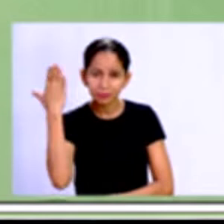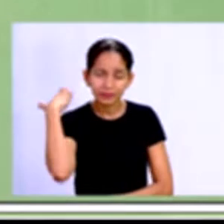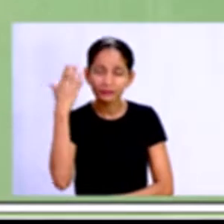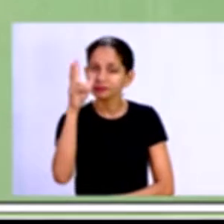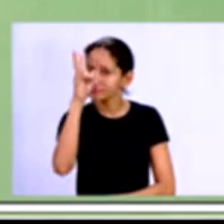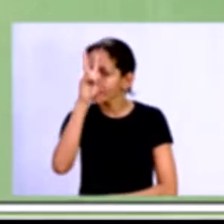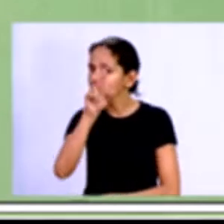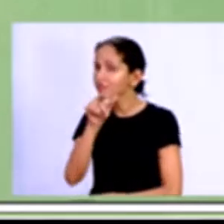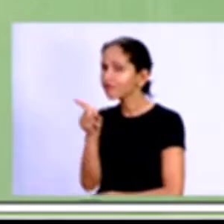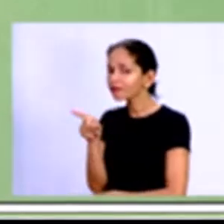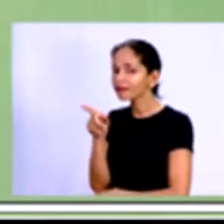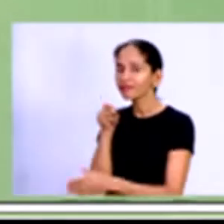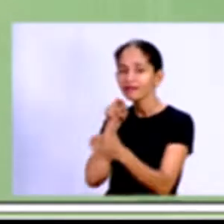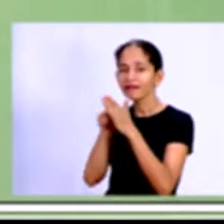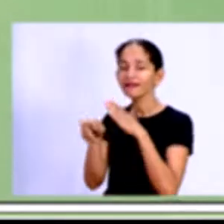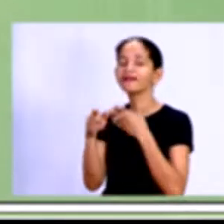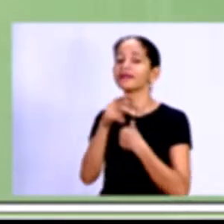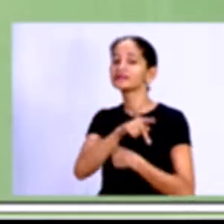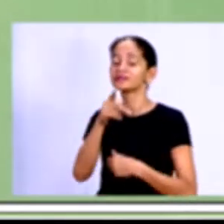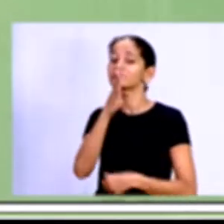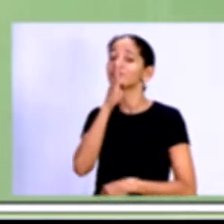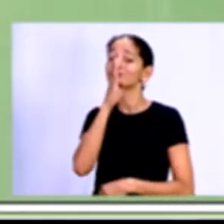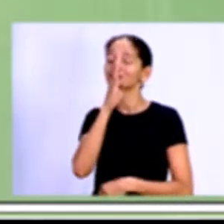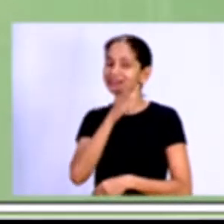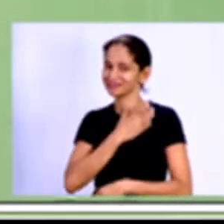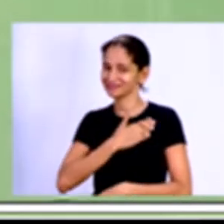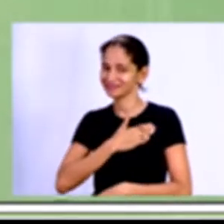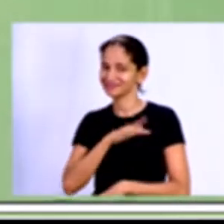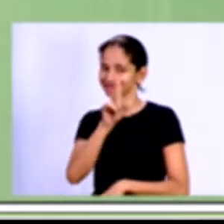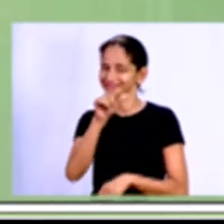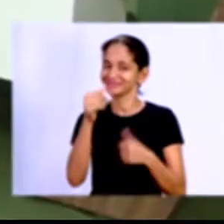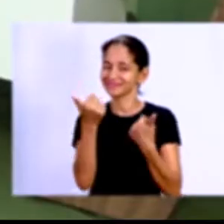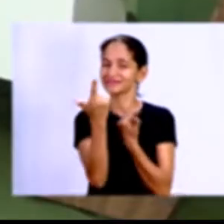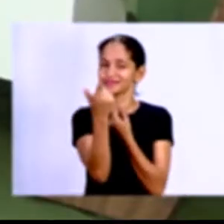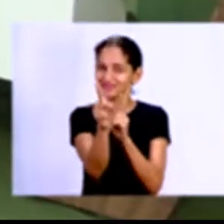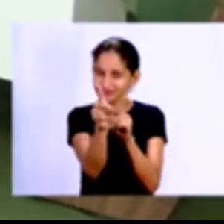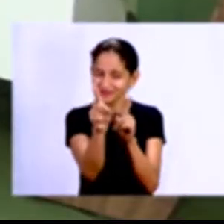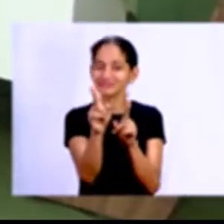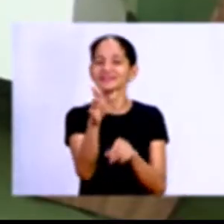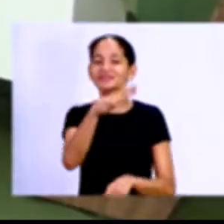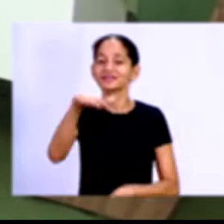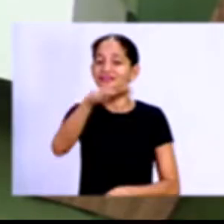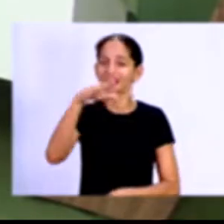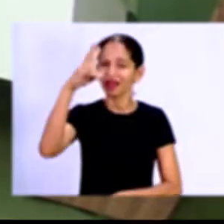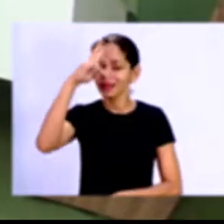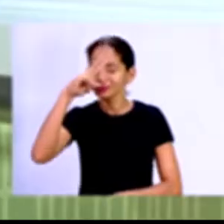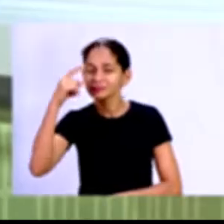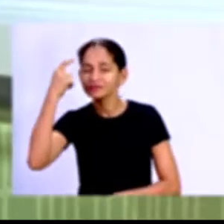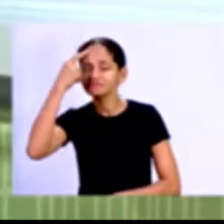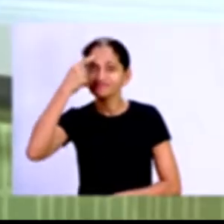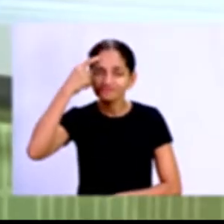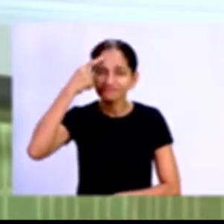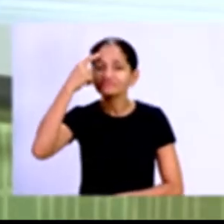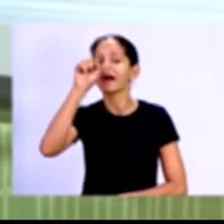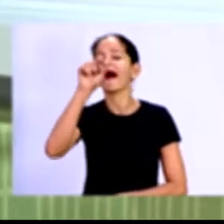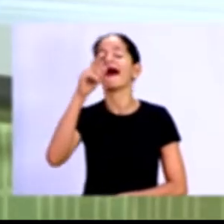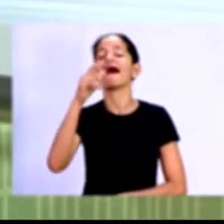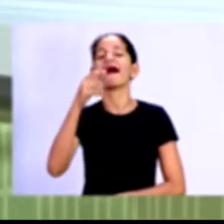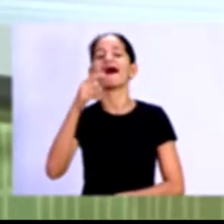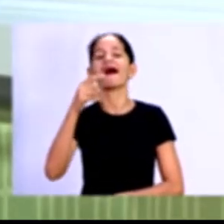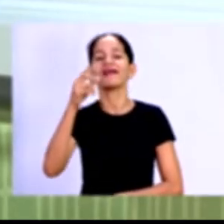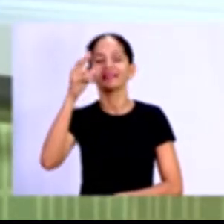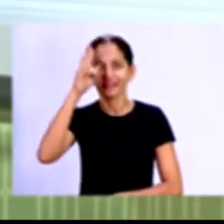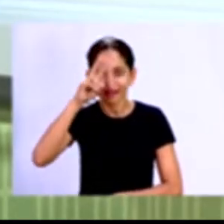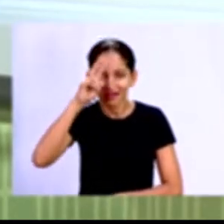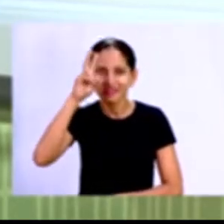Professor Janimar, lembra, professor? Não fale agora. A gente deixa sempre um suspense para ver se você consegue